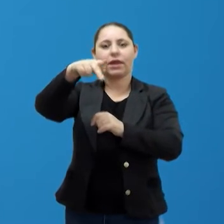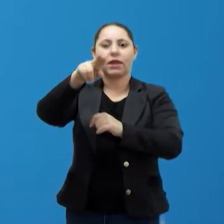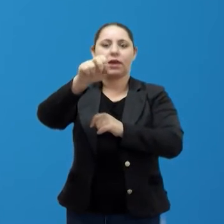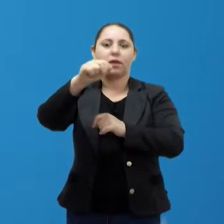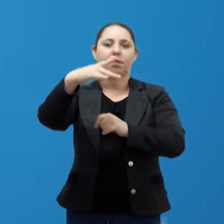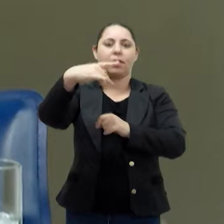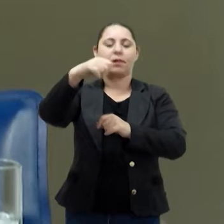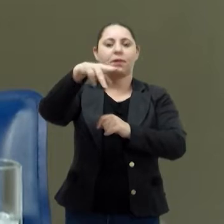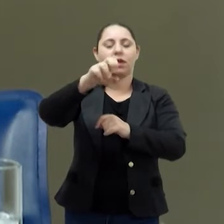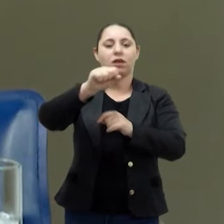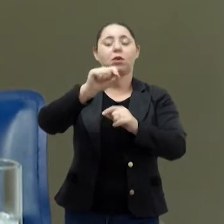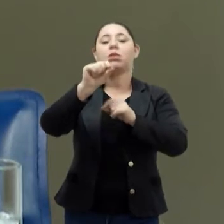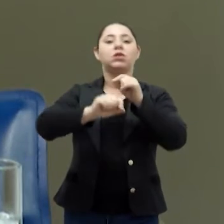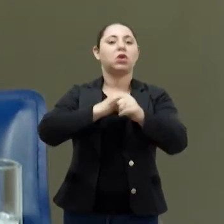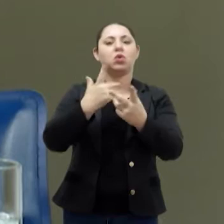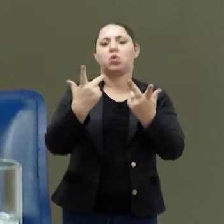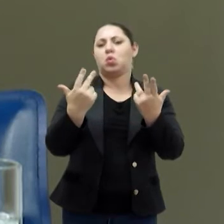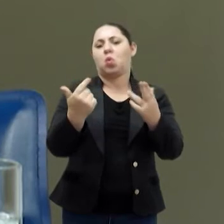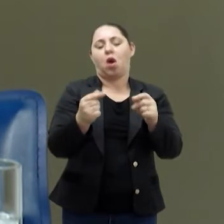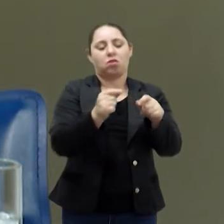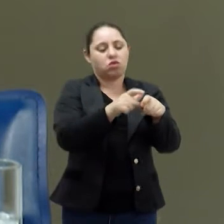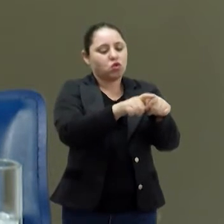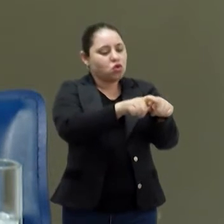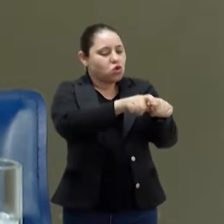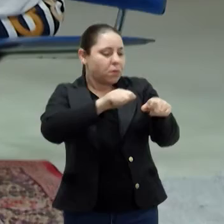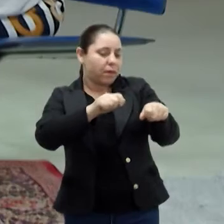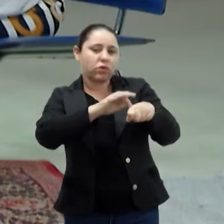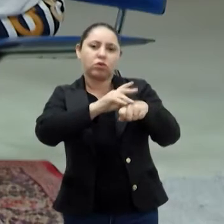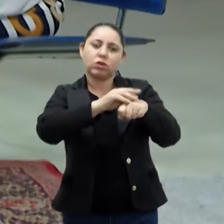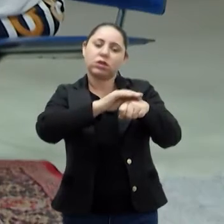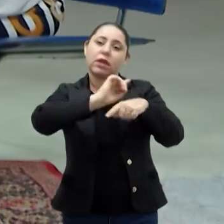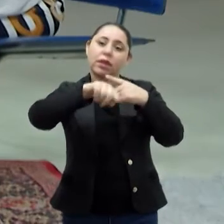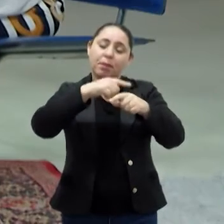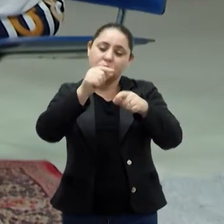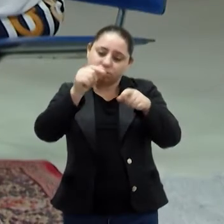é a mesma, retirada do cristalino e implante de lente.